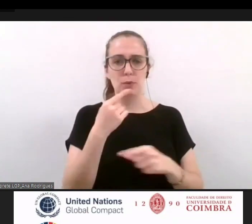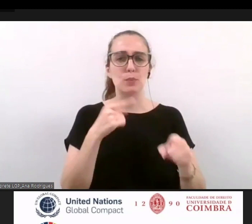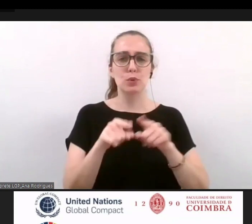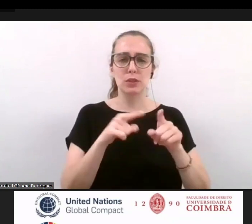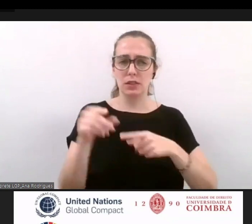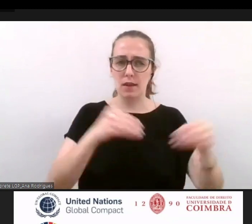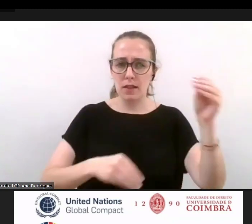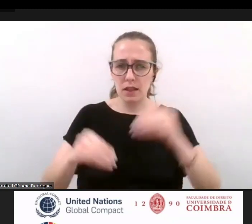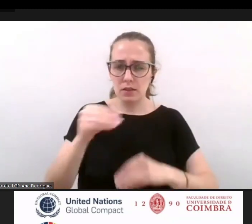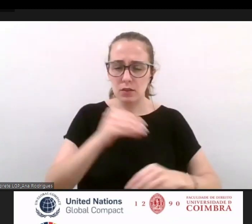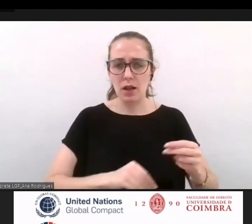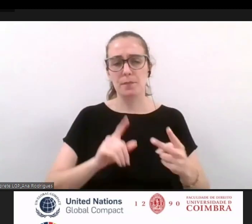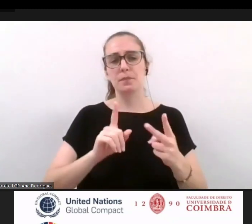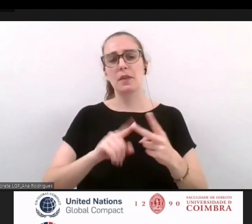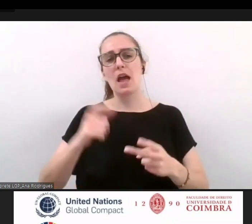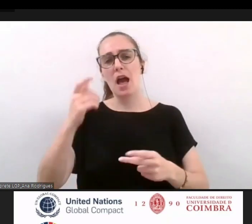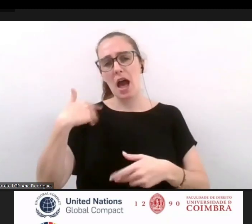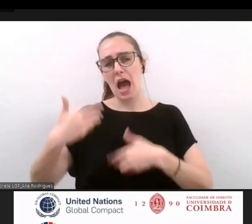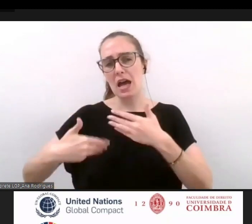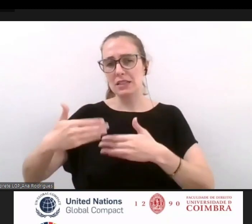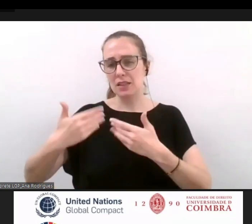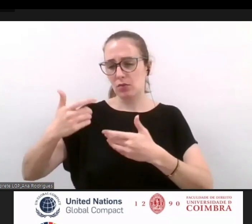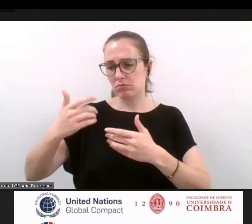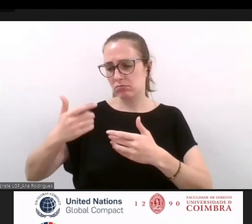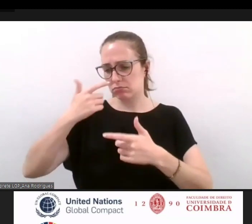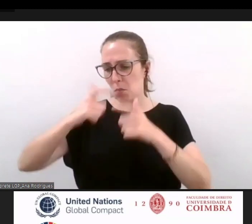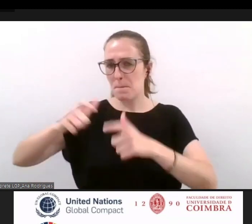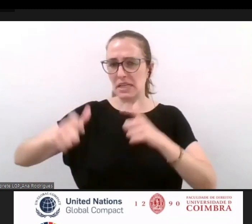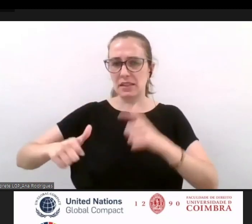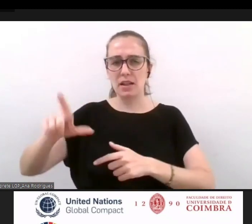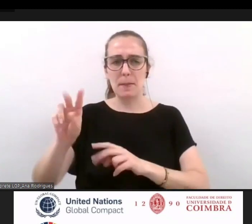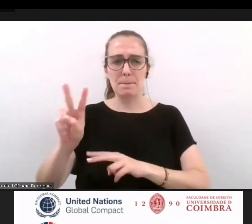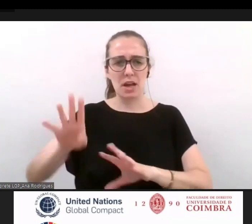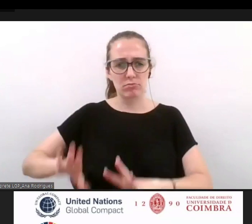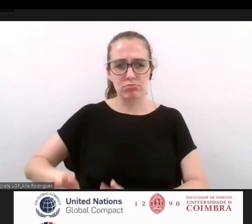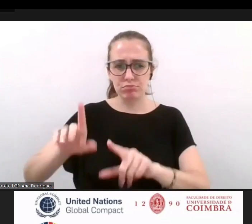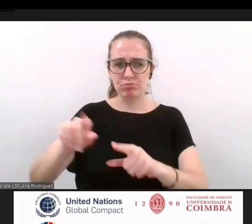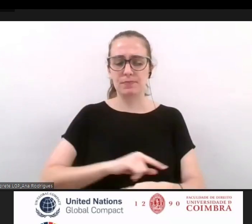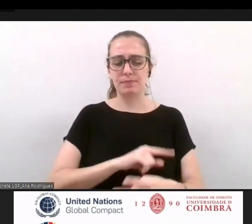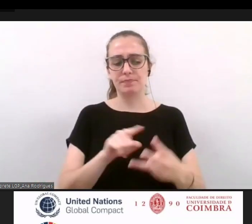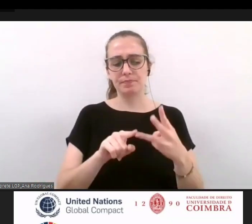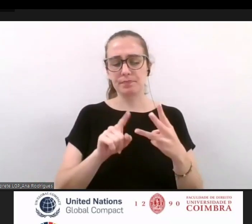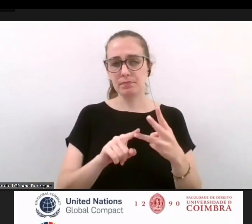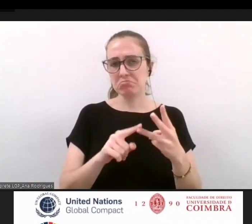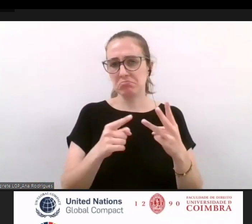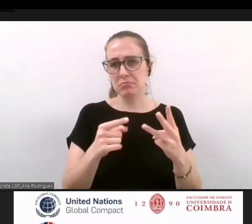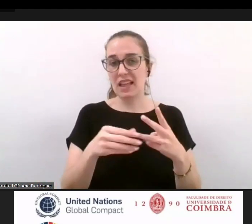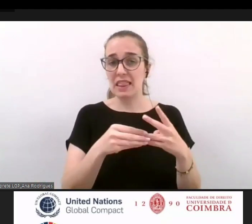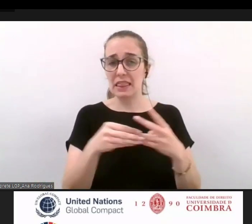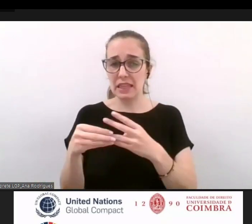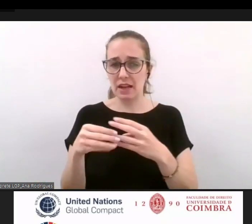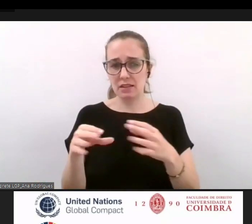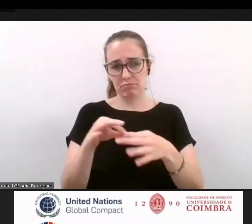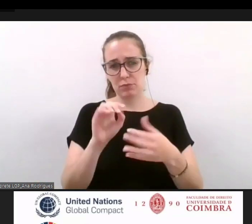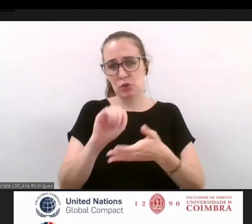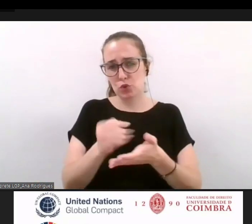eleitorais, ação humanitária, desenvolvimento e manutenção da paz, e num caso mais específico e mais diretamente ligado à liderança para a